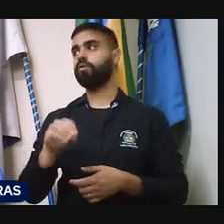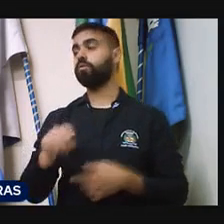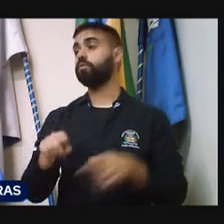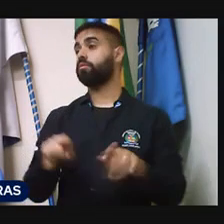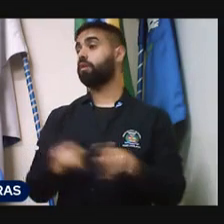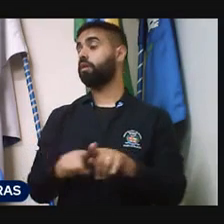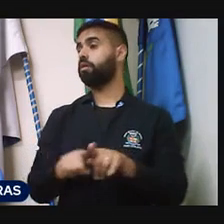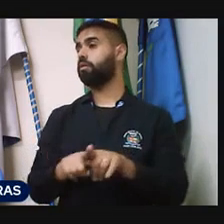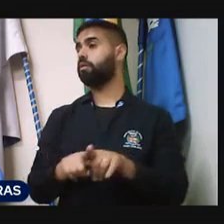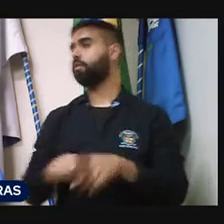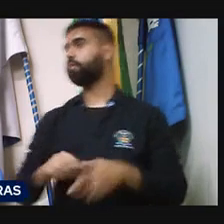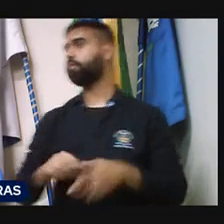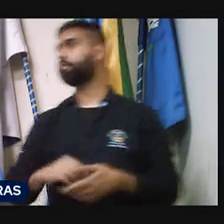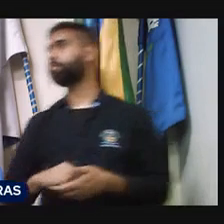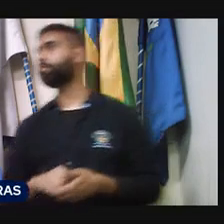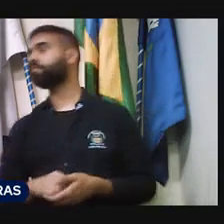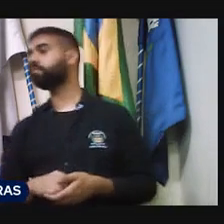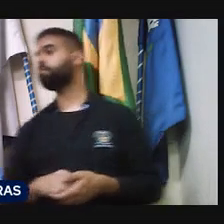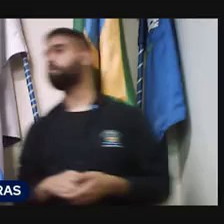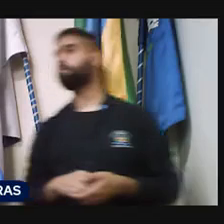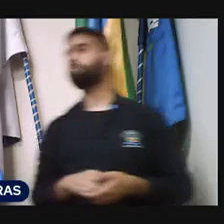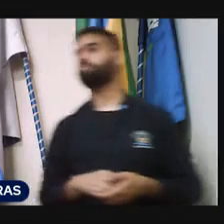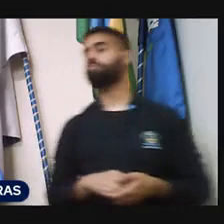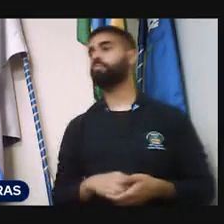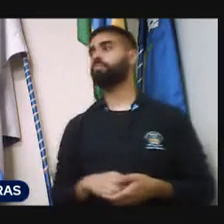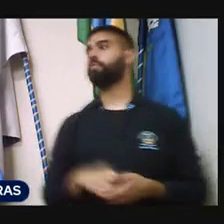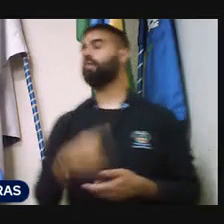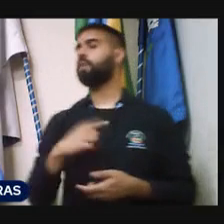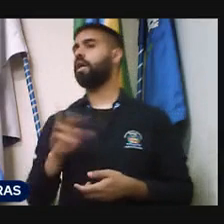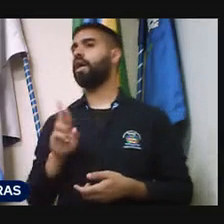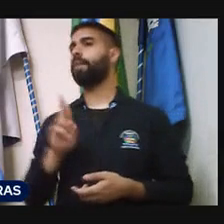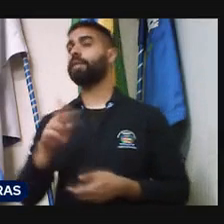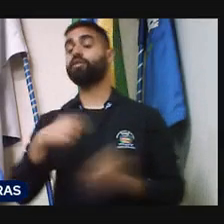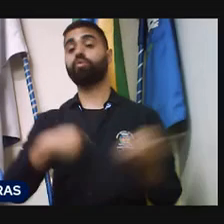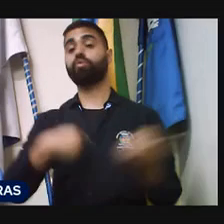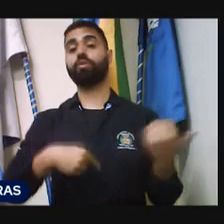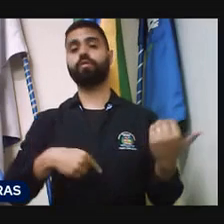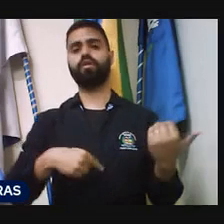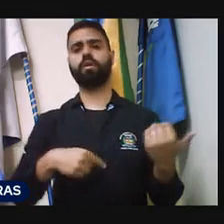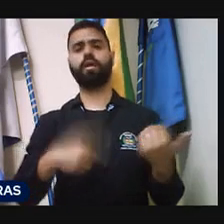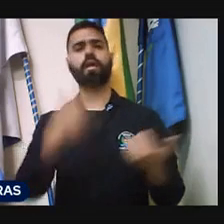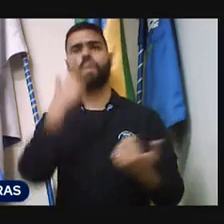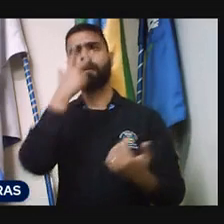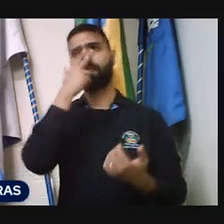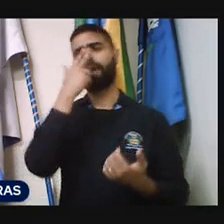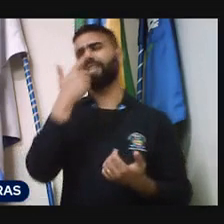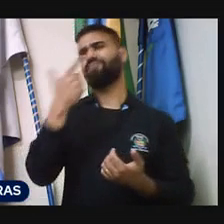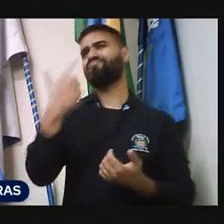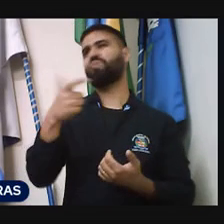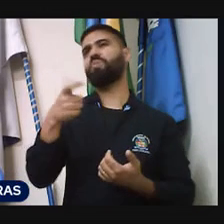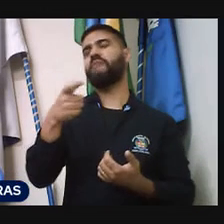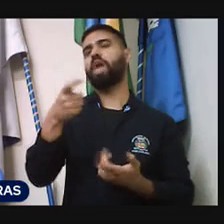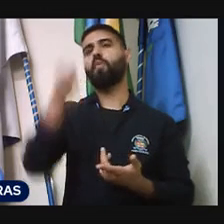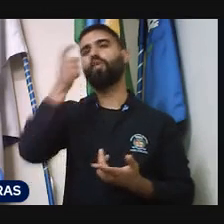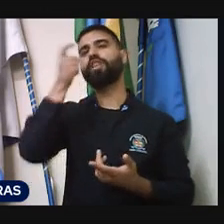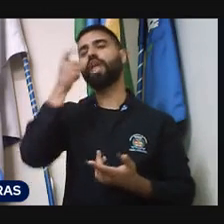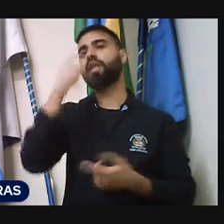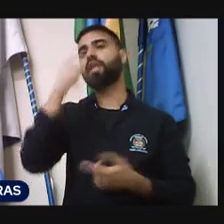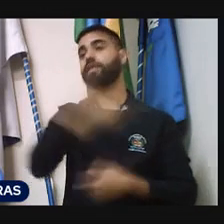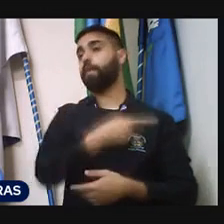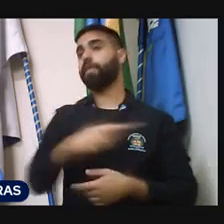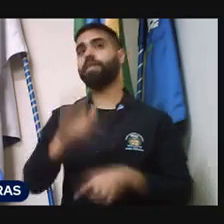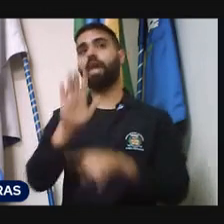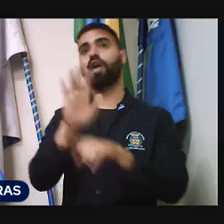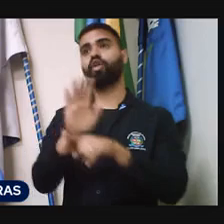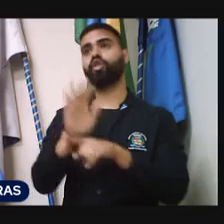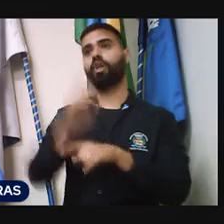representantes do representante conservatório a vereadora Fabiana que não a intenção da presidência em ajudar